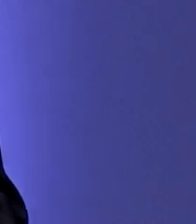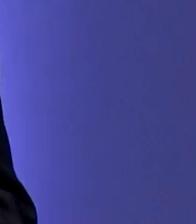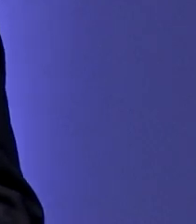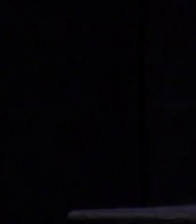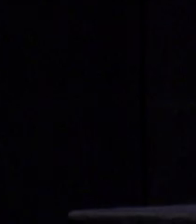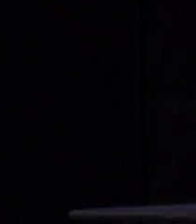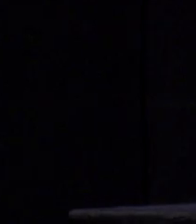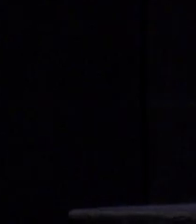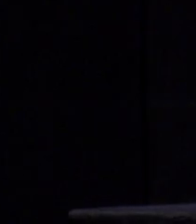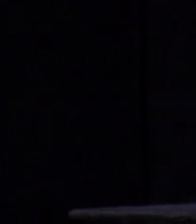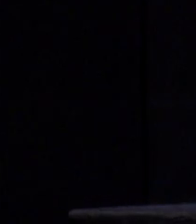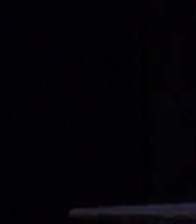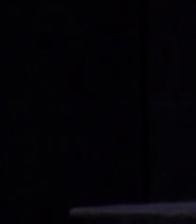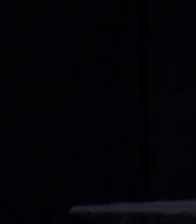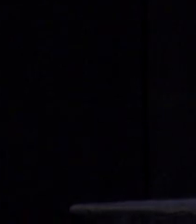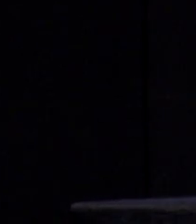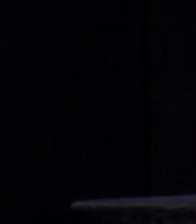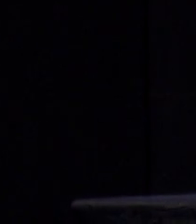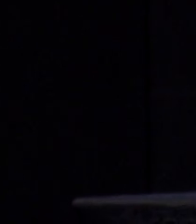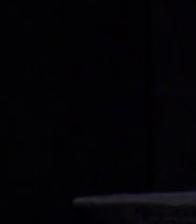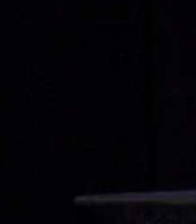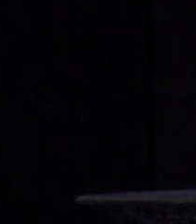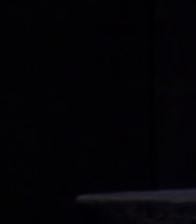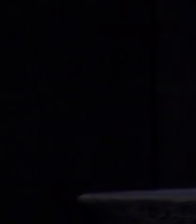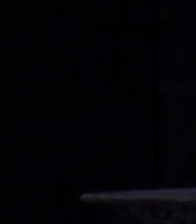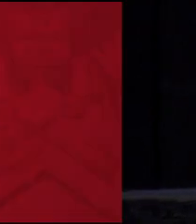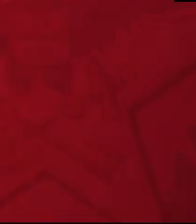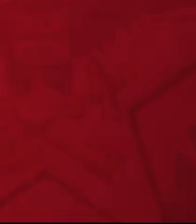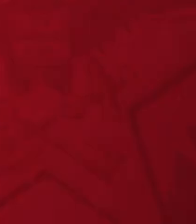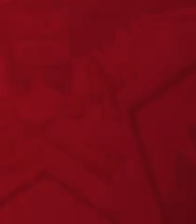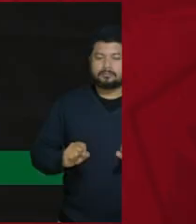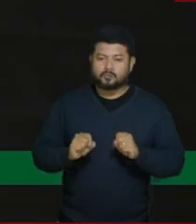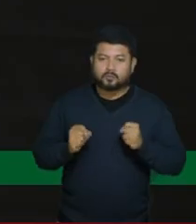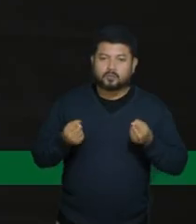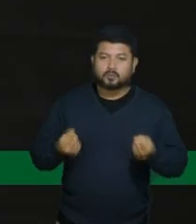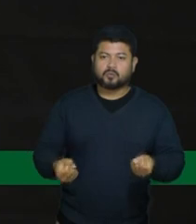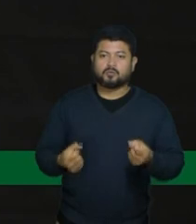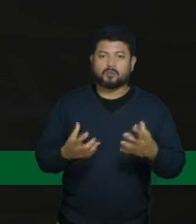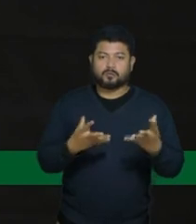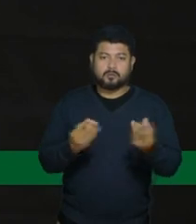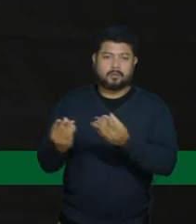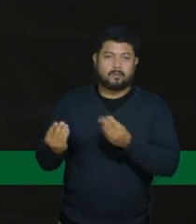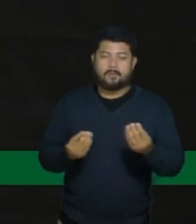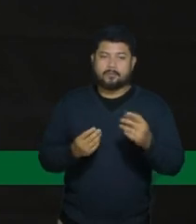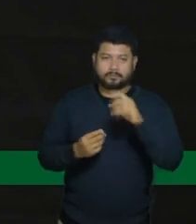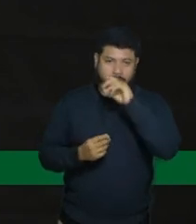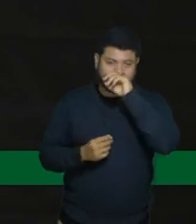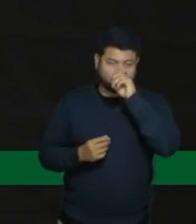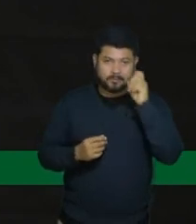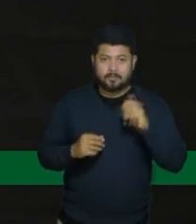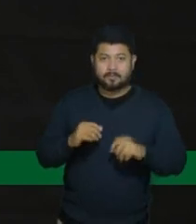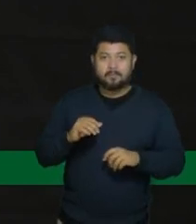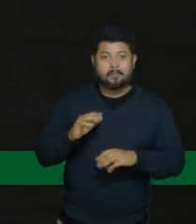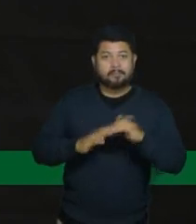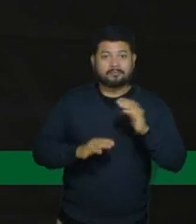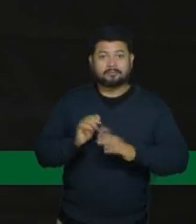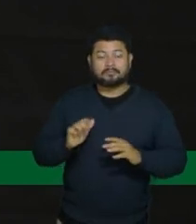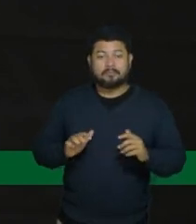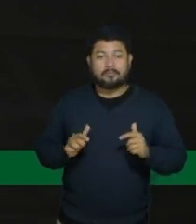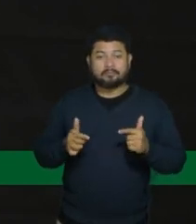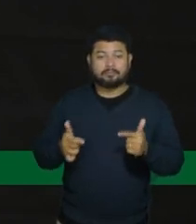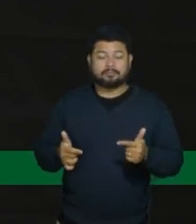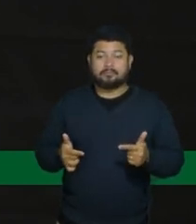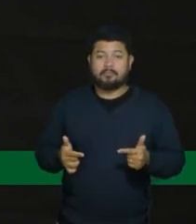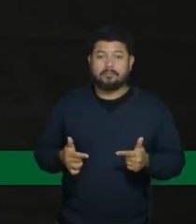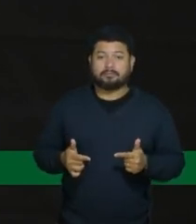ao longo da sua trajetória política a favor do município de Joinville. Fizemos algumas ações fortíssimas, como sim